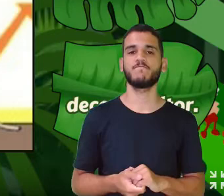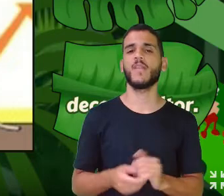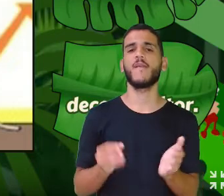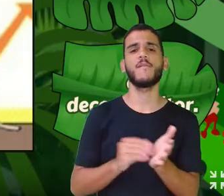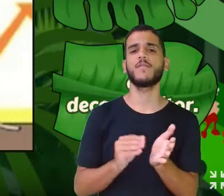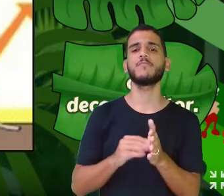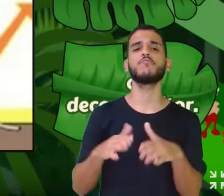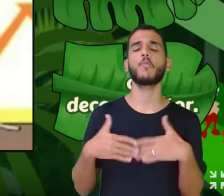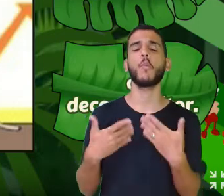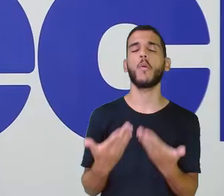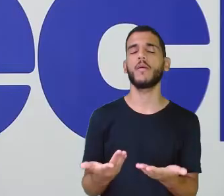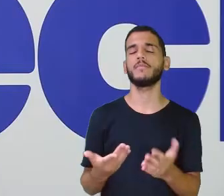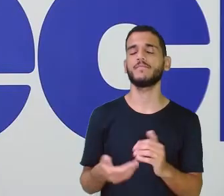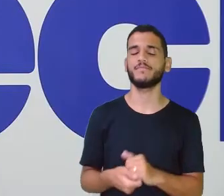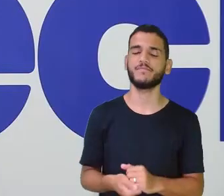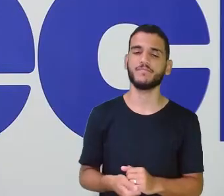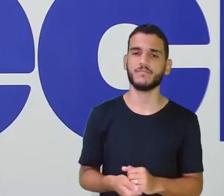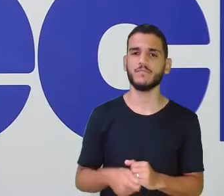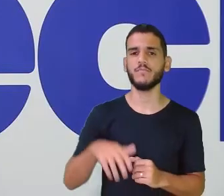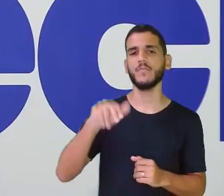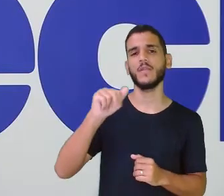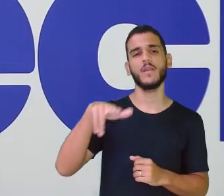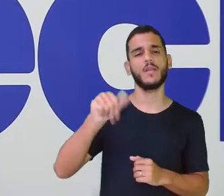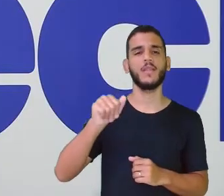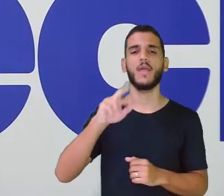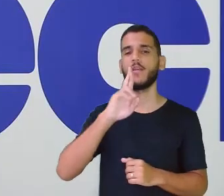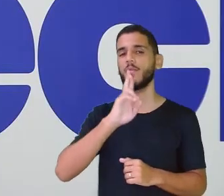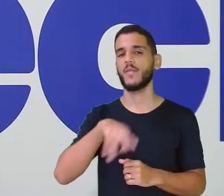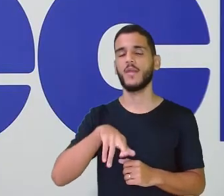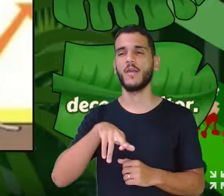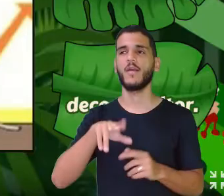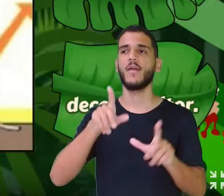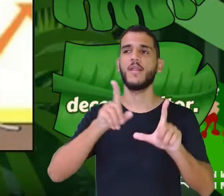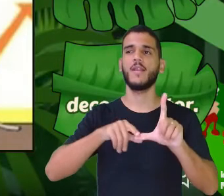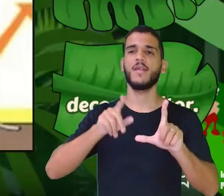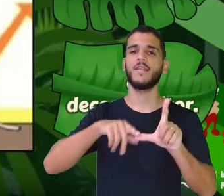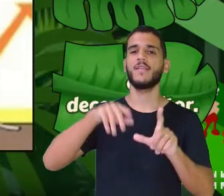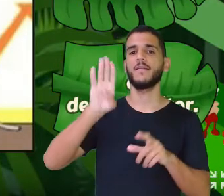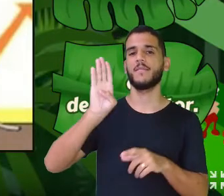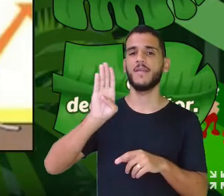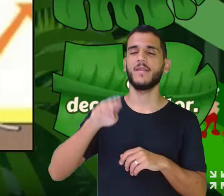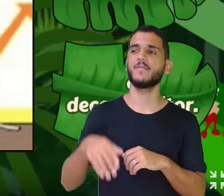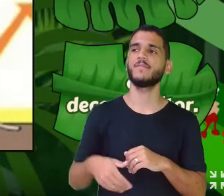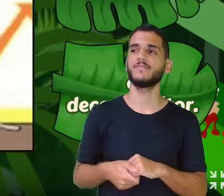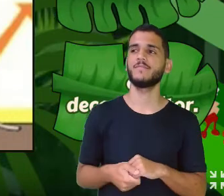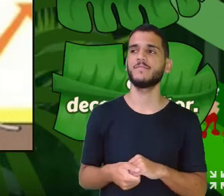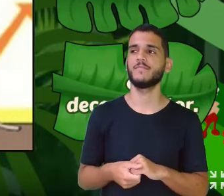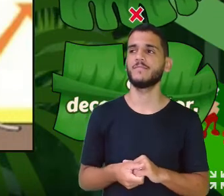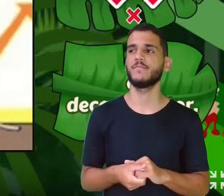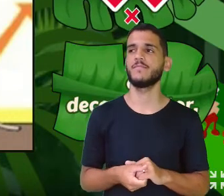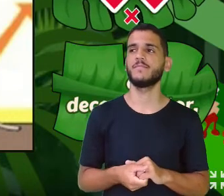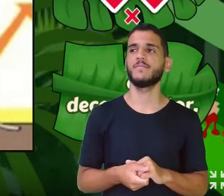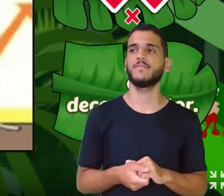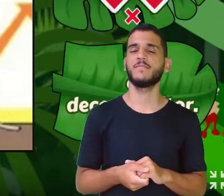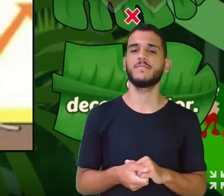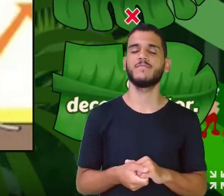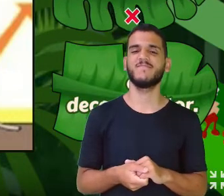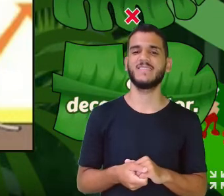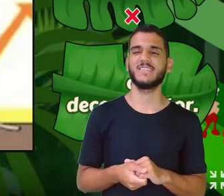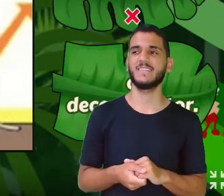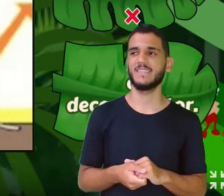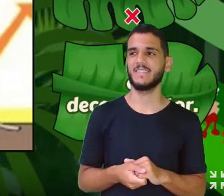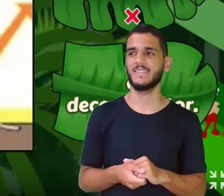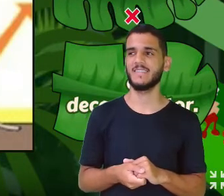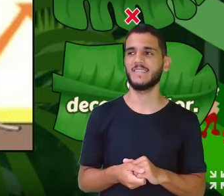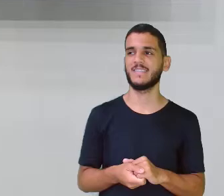decompositor? A Ana colocou aqui também, novamente, letra B. Ana só tá na letra B. Vamos ver, Ana? Eu acho que não é não, hein? Mas